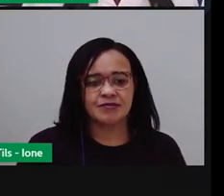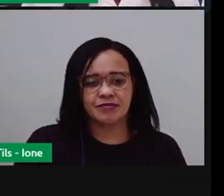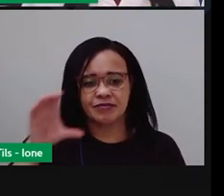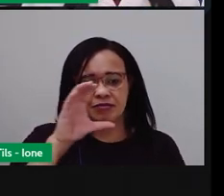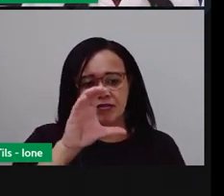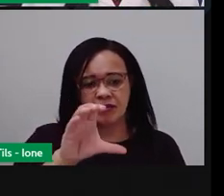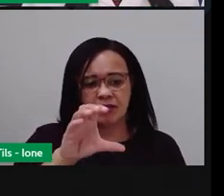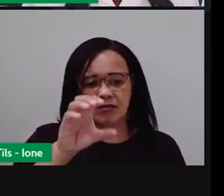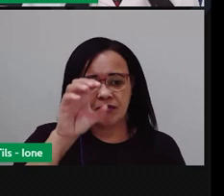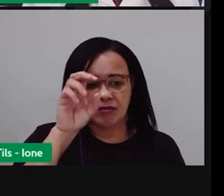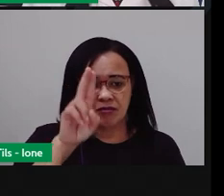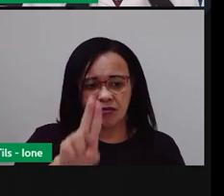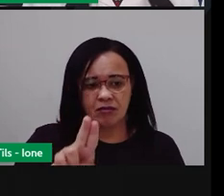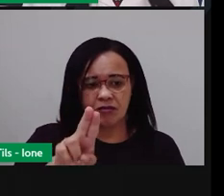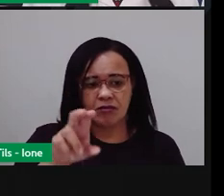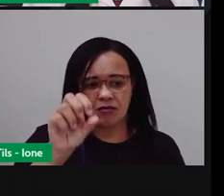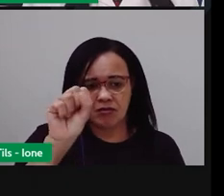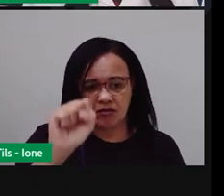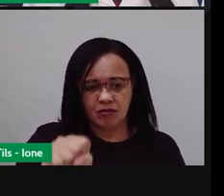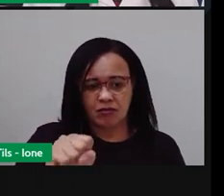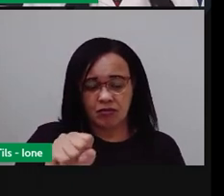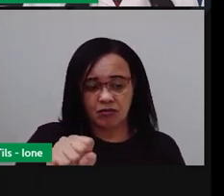Cus, cus.